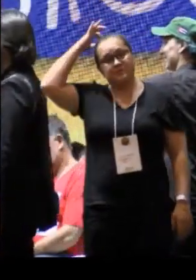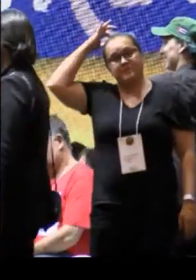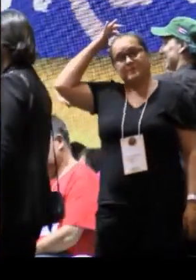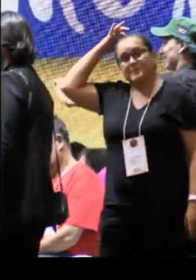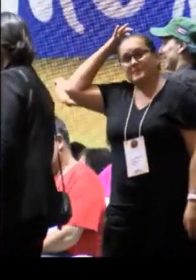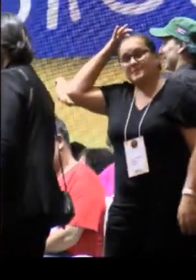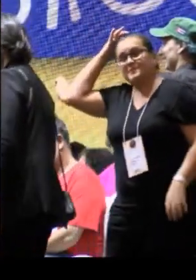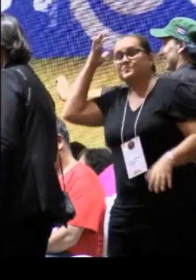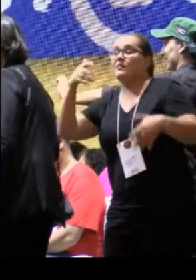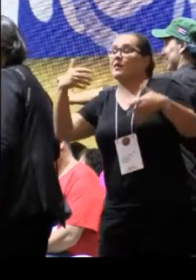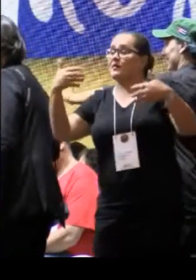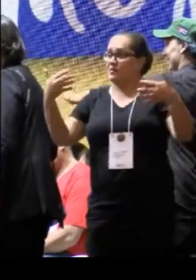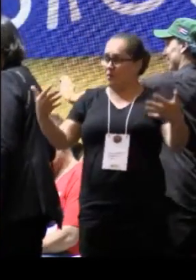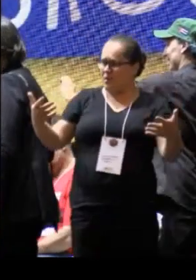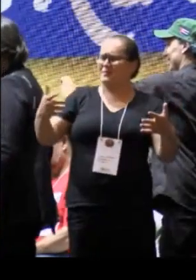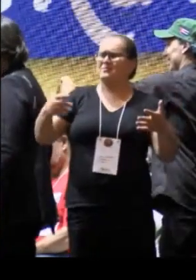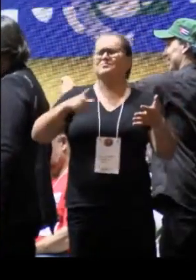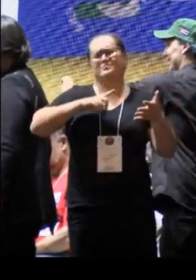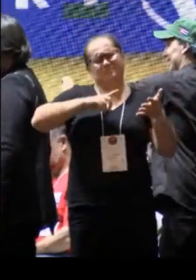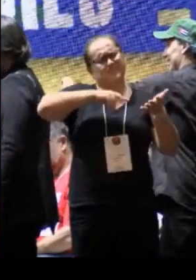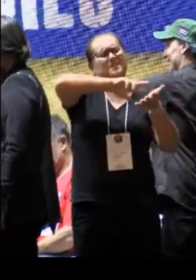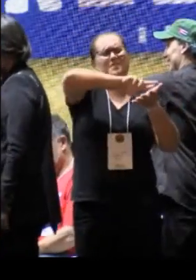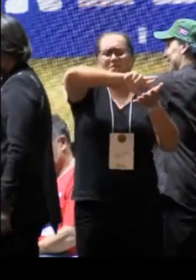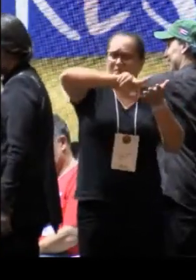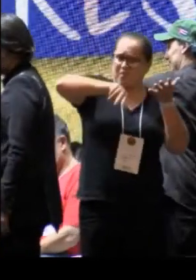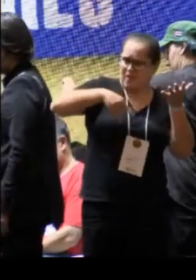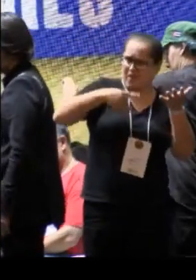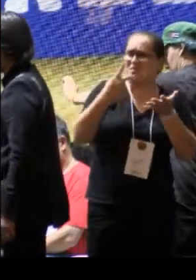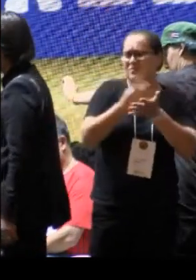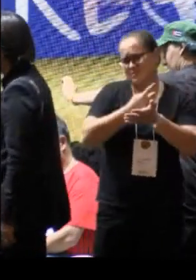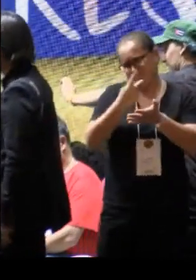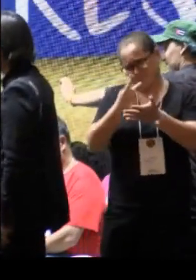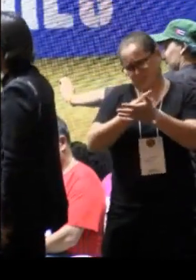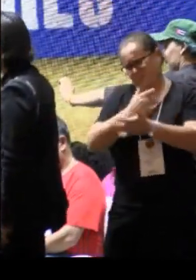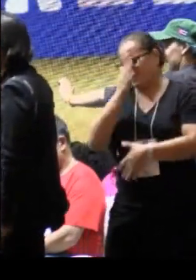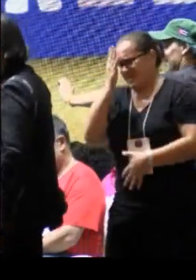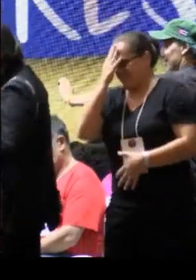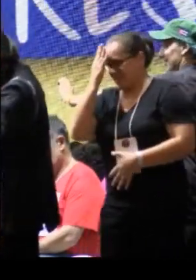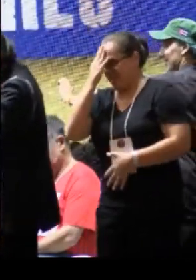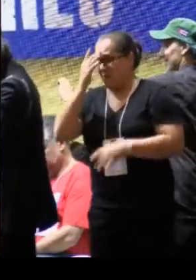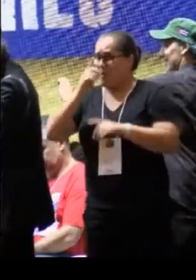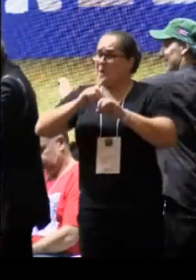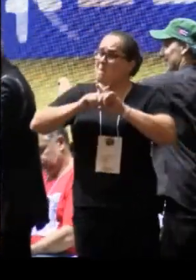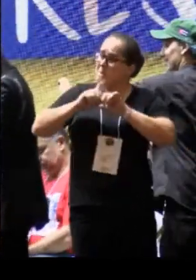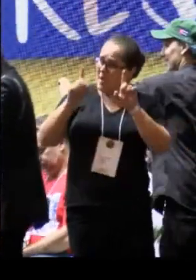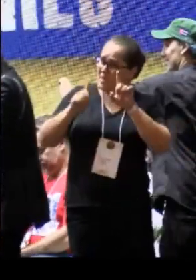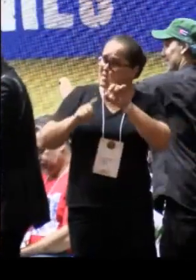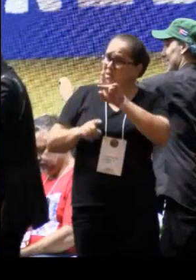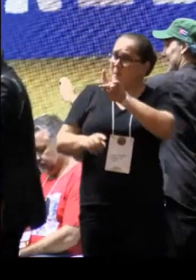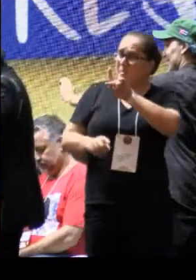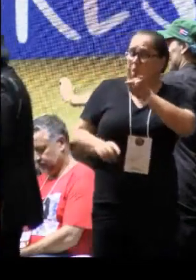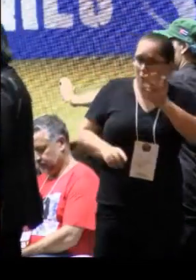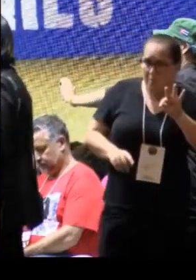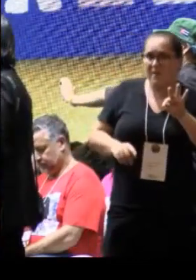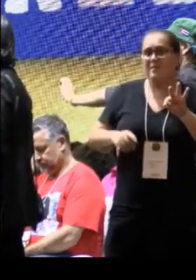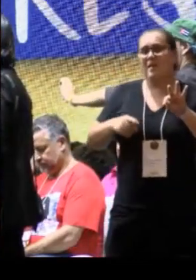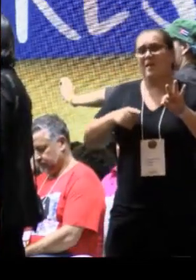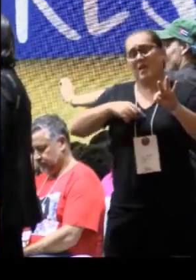Embora tantos tenham cometido erros antes e depois do nosso governo, é somente do PT que exige a